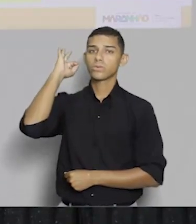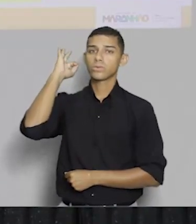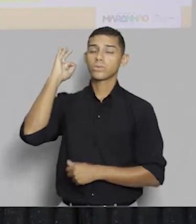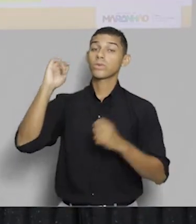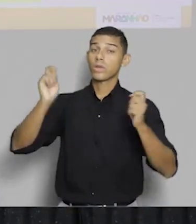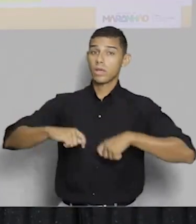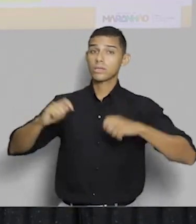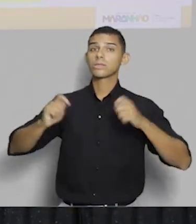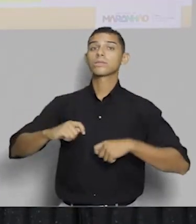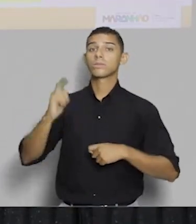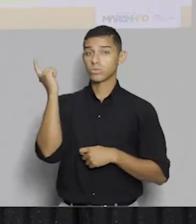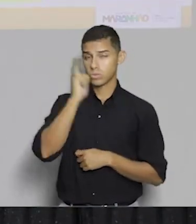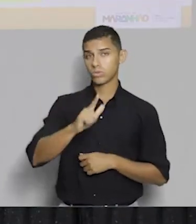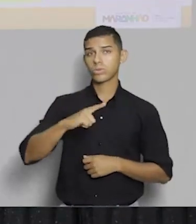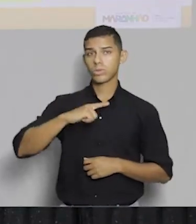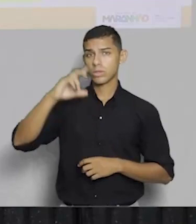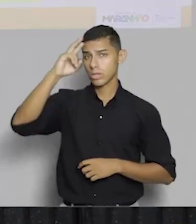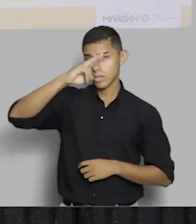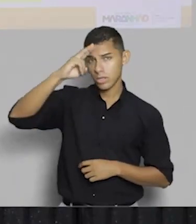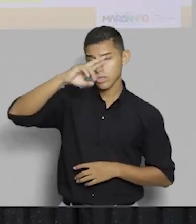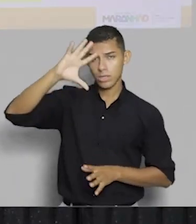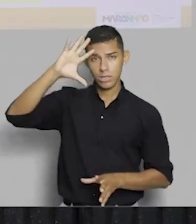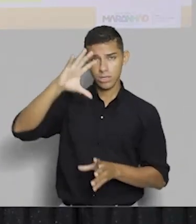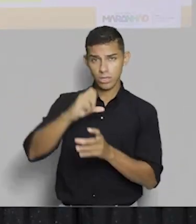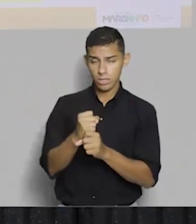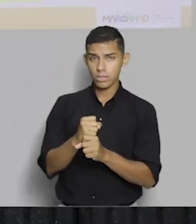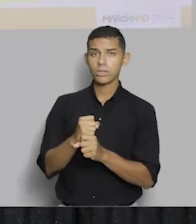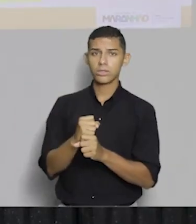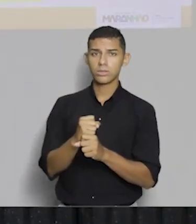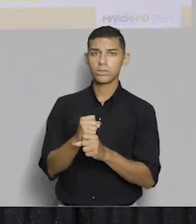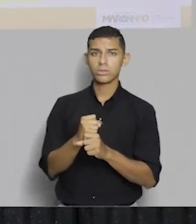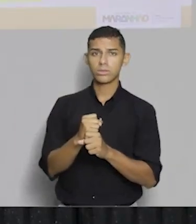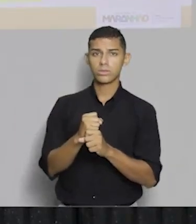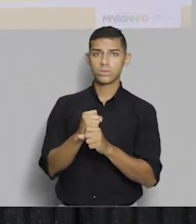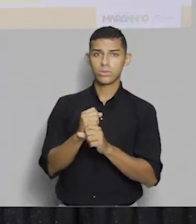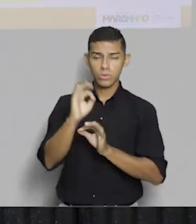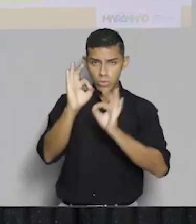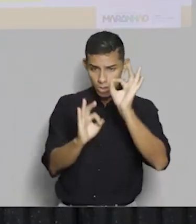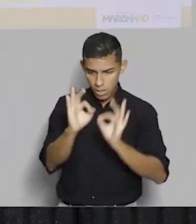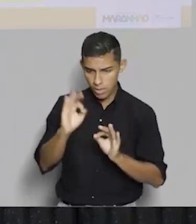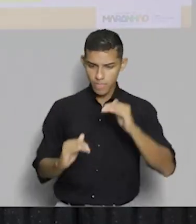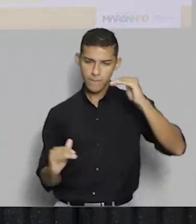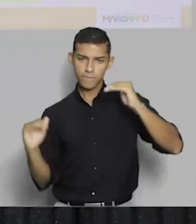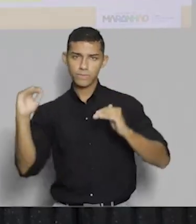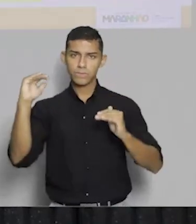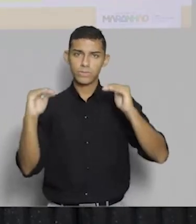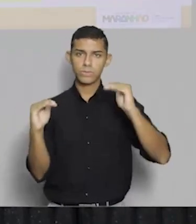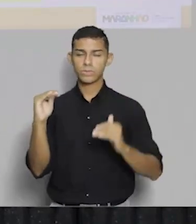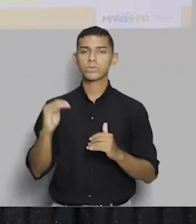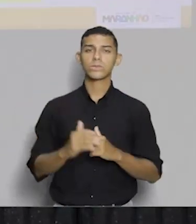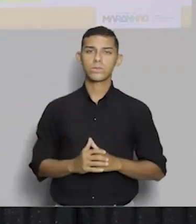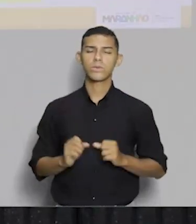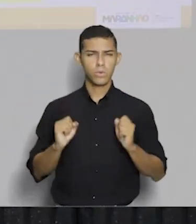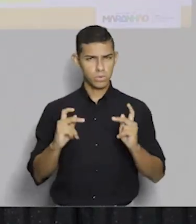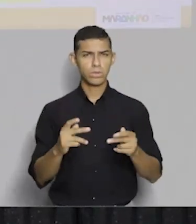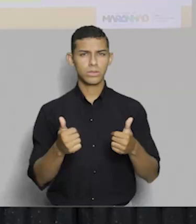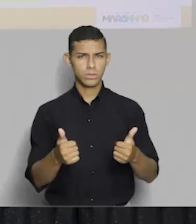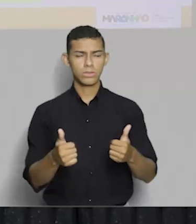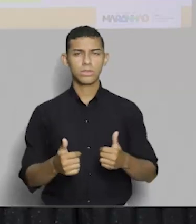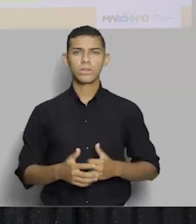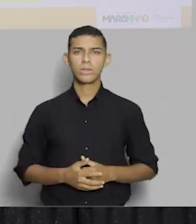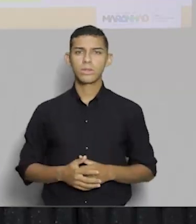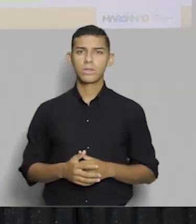para isso a gente precisou relembrar o conceito de balanceamento de reações beleza turminha